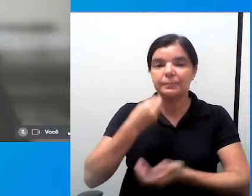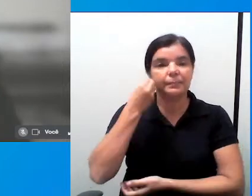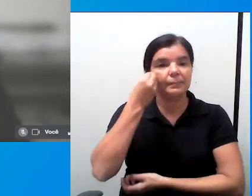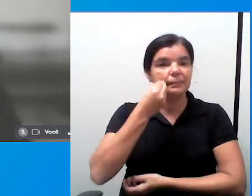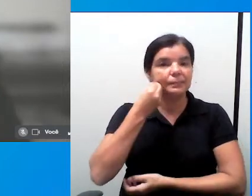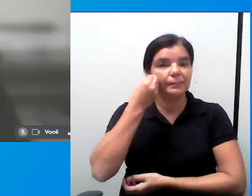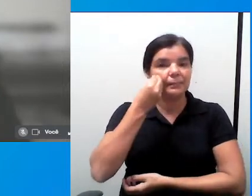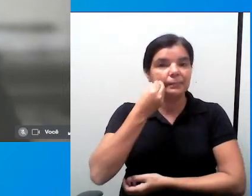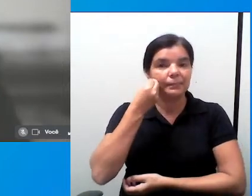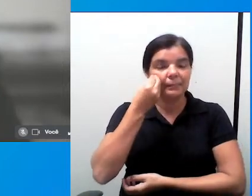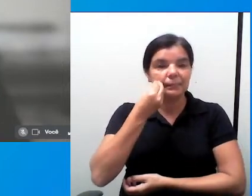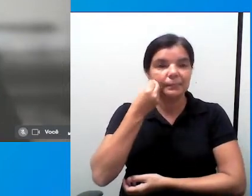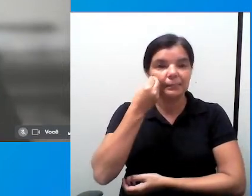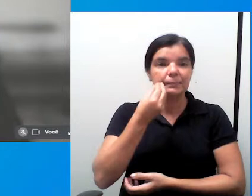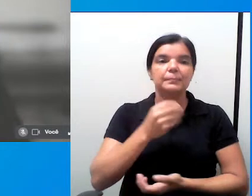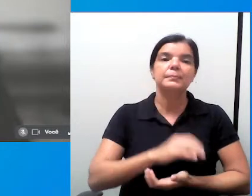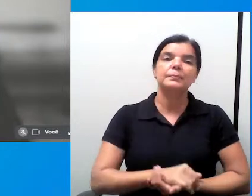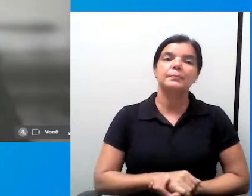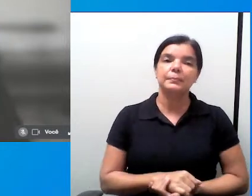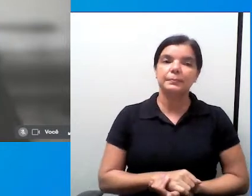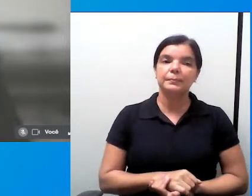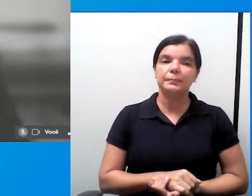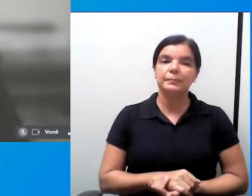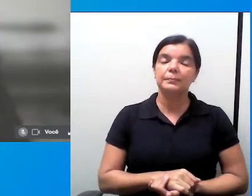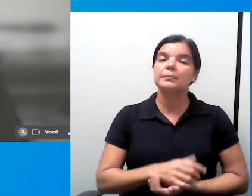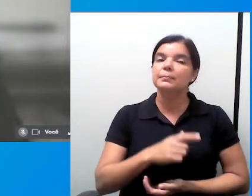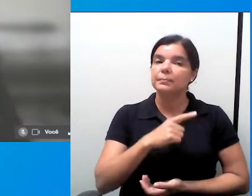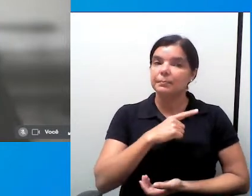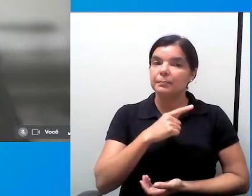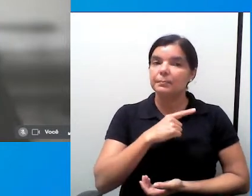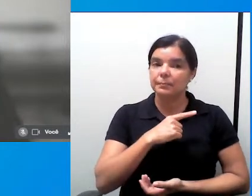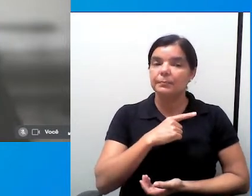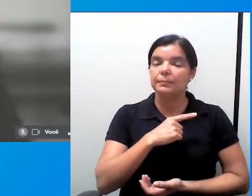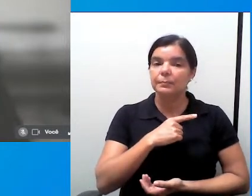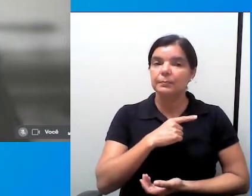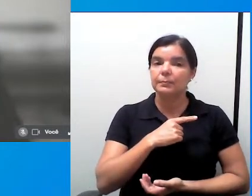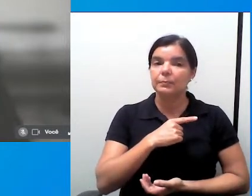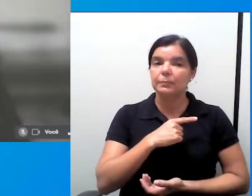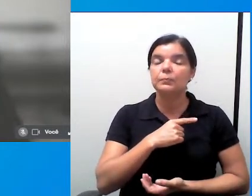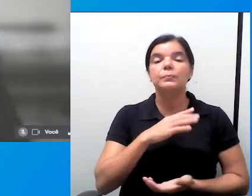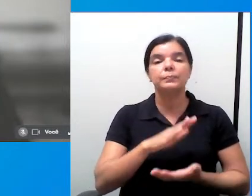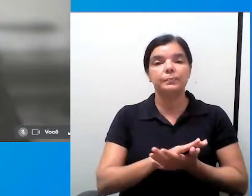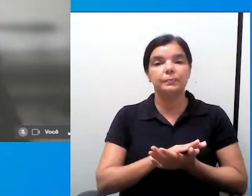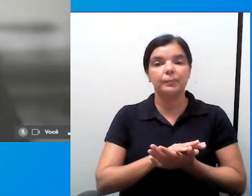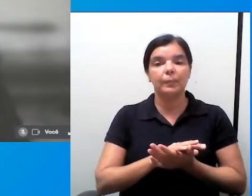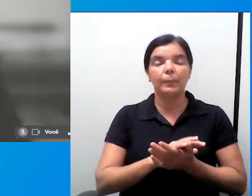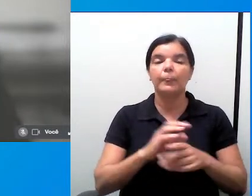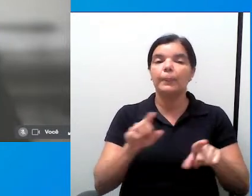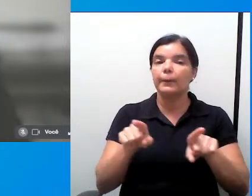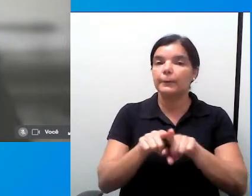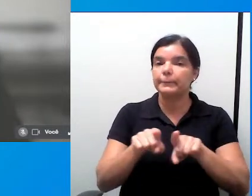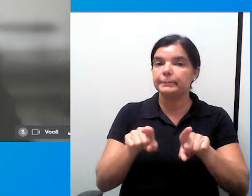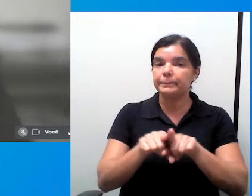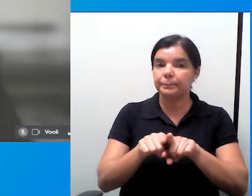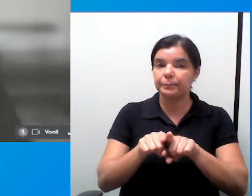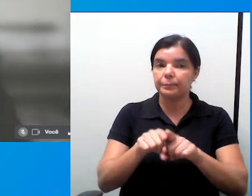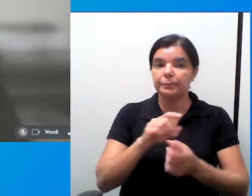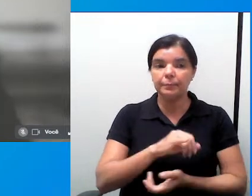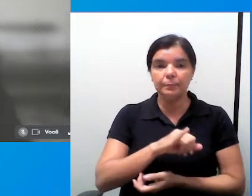Né. A gente tem alguns comentários apenas até o momento. Né. A